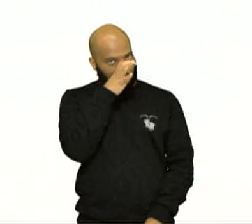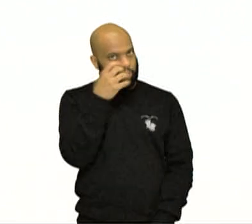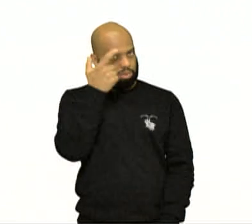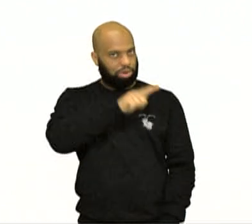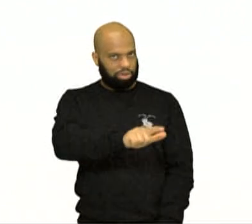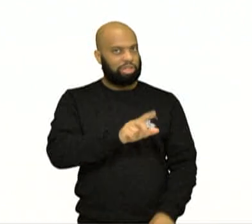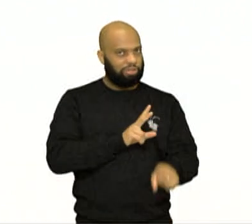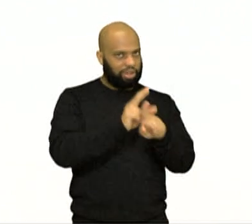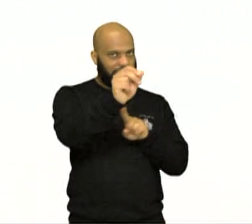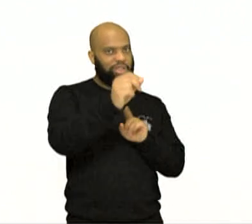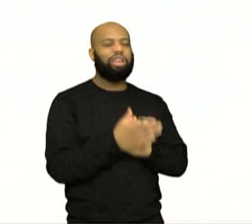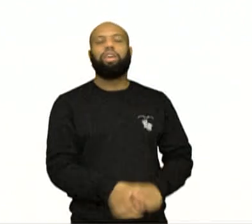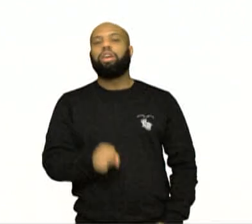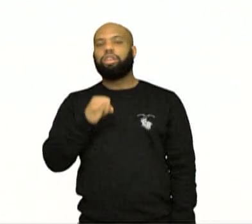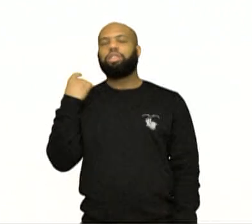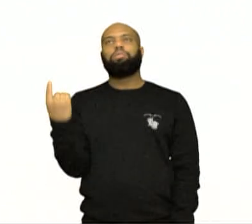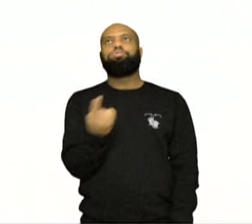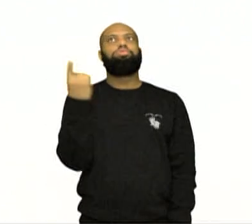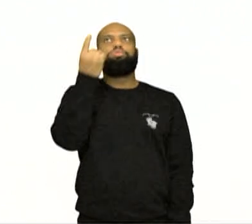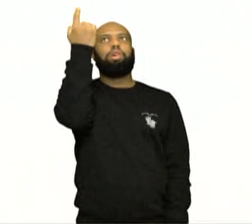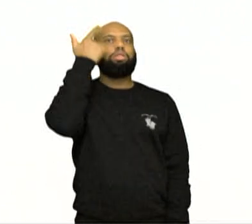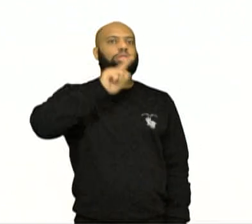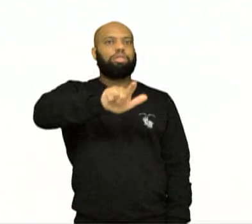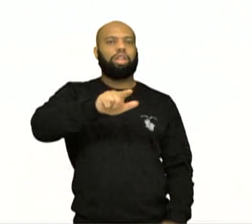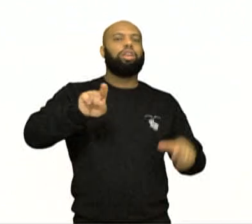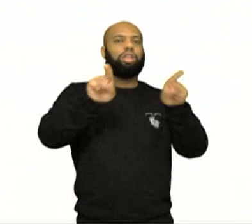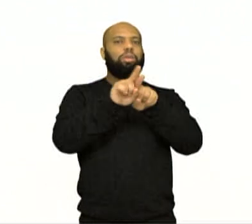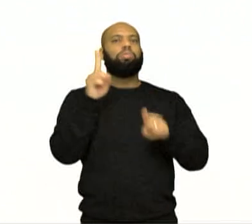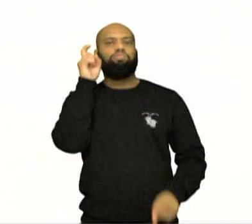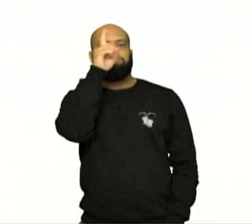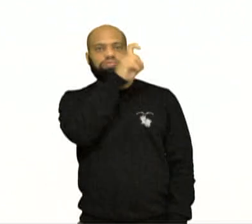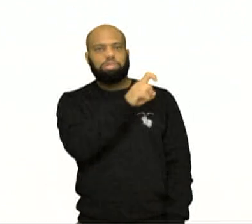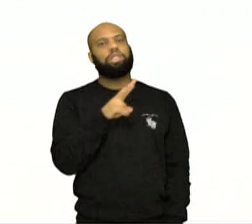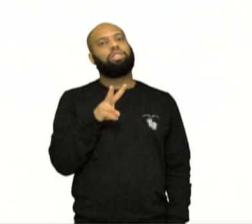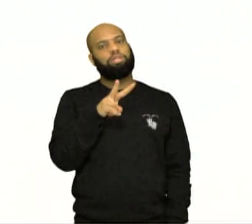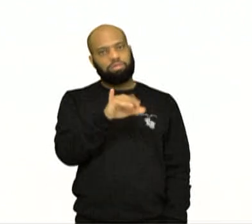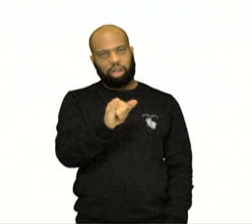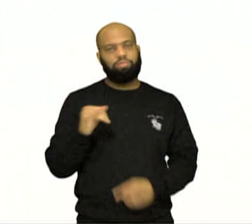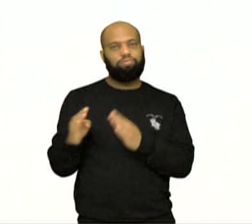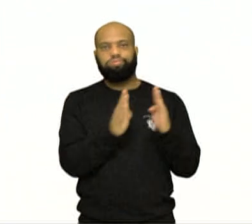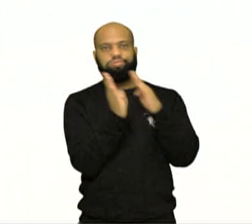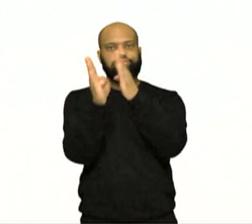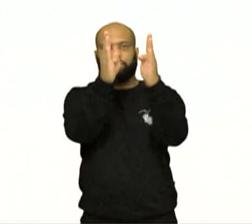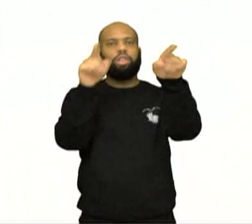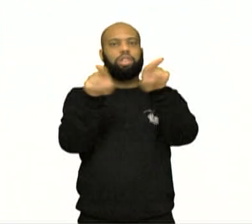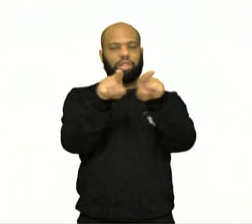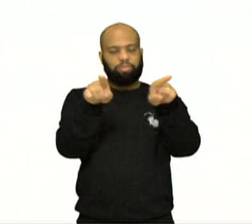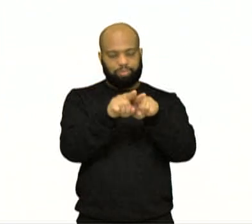seja, quanto mais alto ele alcançar, mais difícil será o percurso, tá? Mais